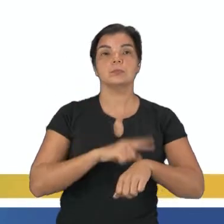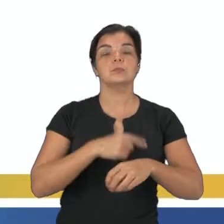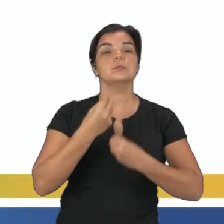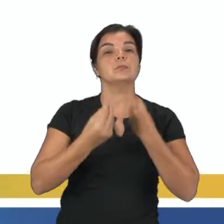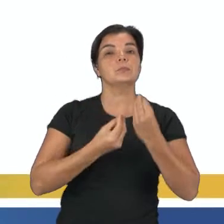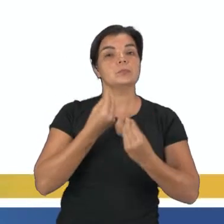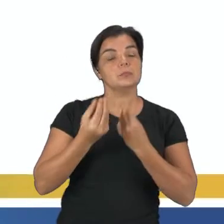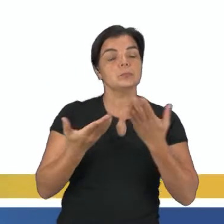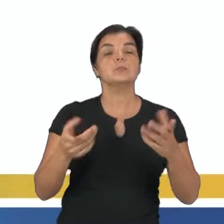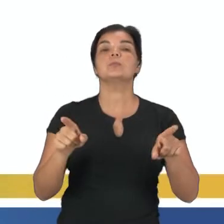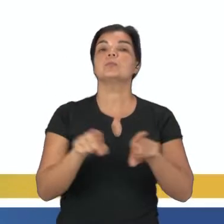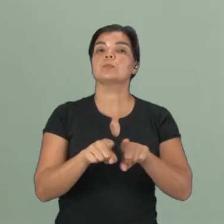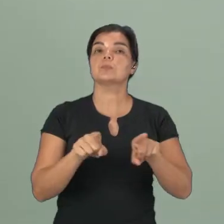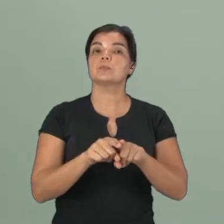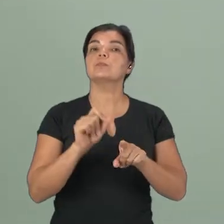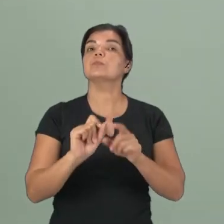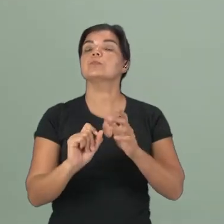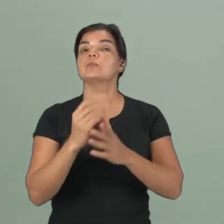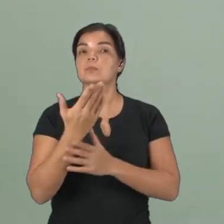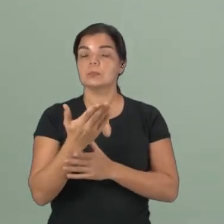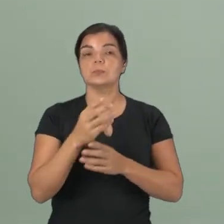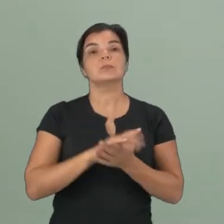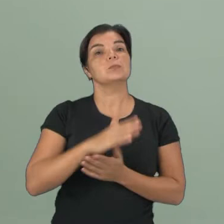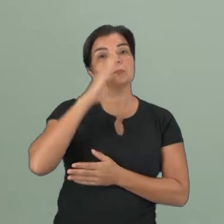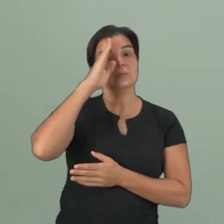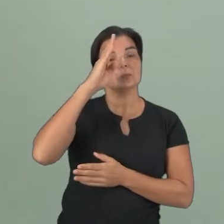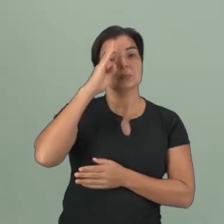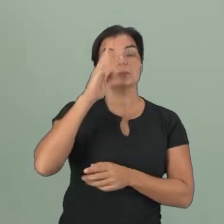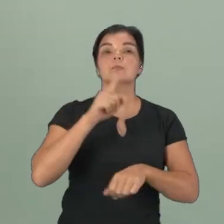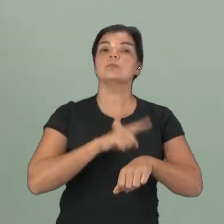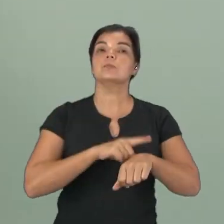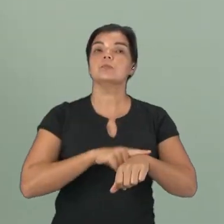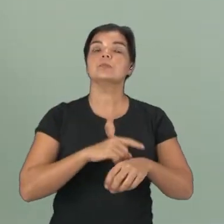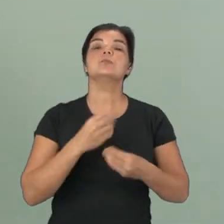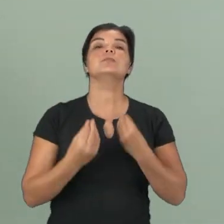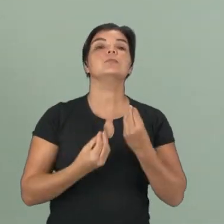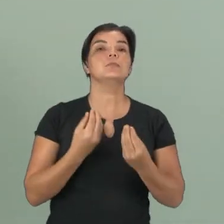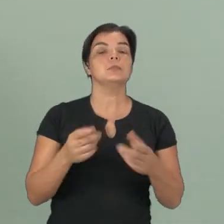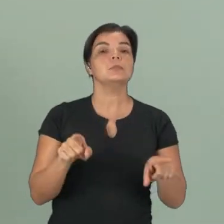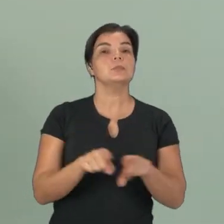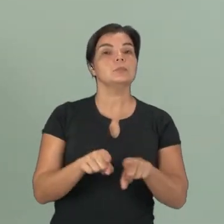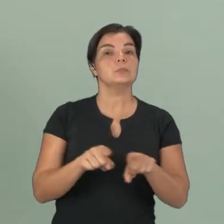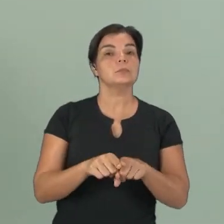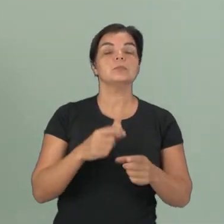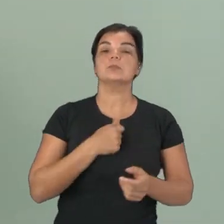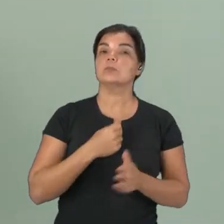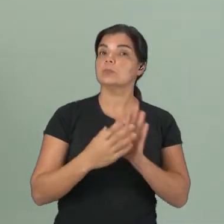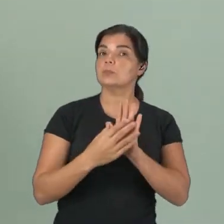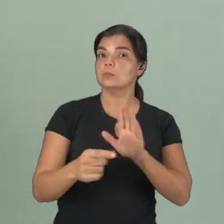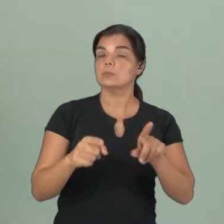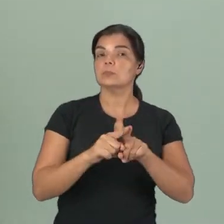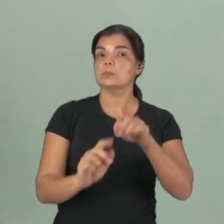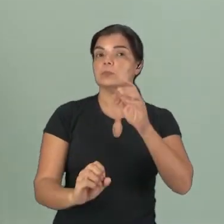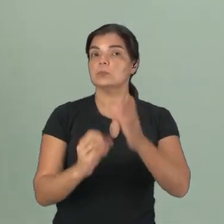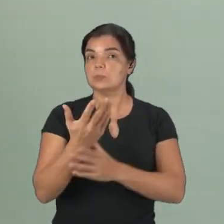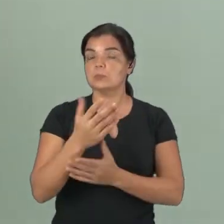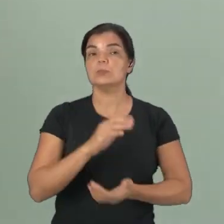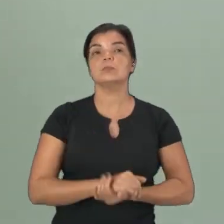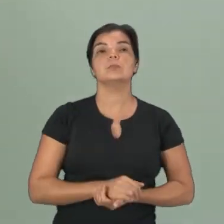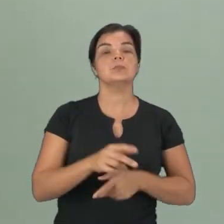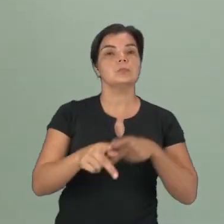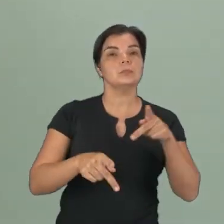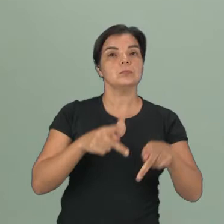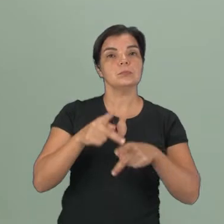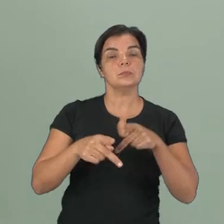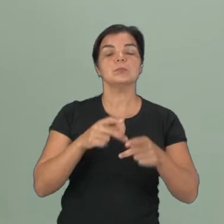que eles funcionavam, o que ocorreram principalmente nesses tempos e como que a gente tem o reflexo desses acontecimentos nessas